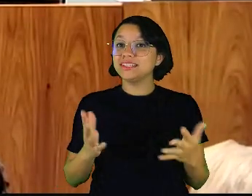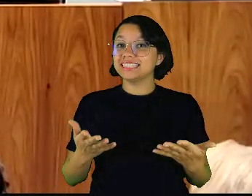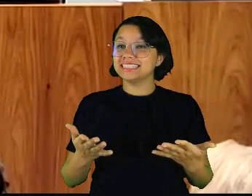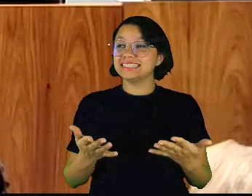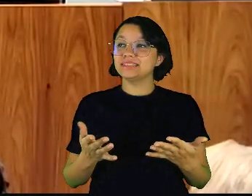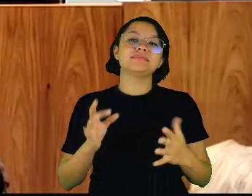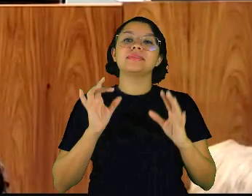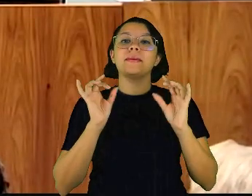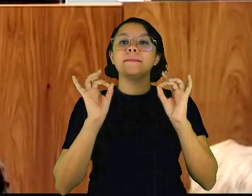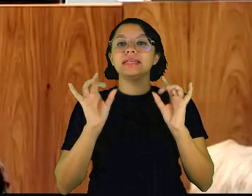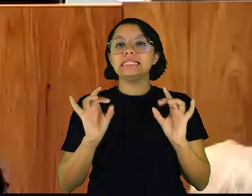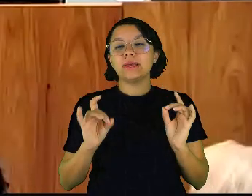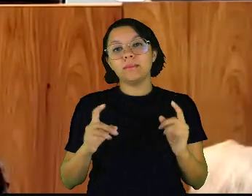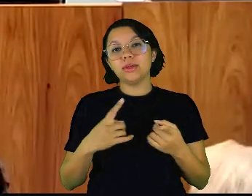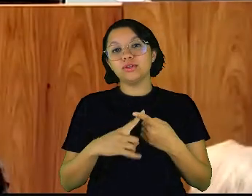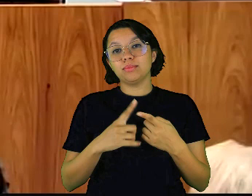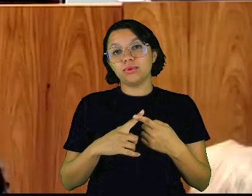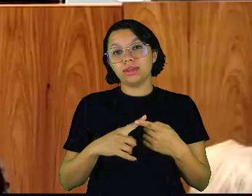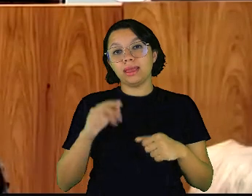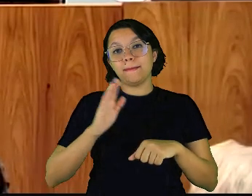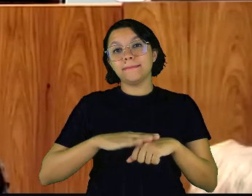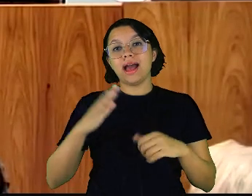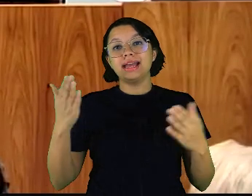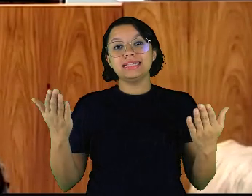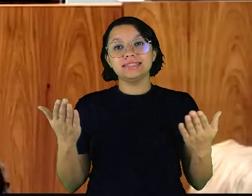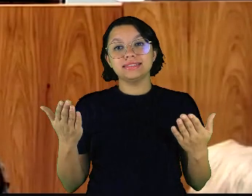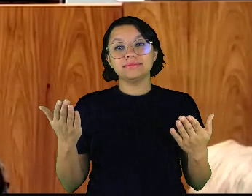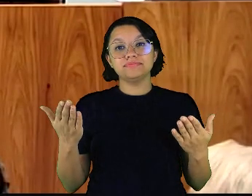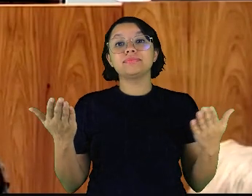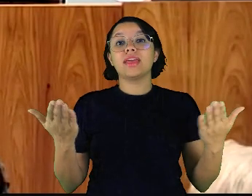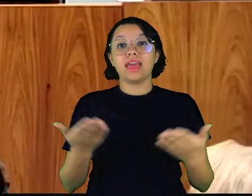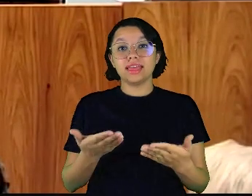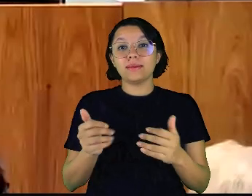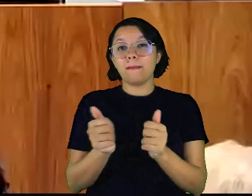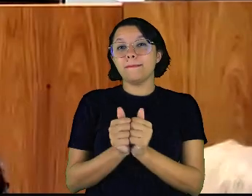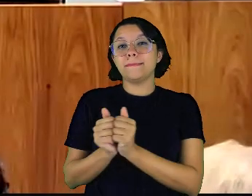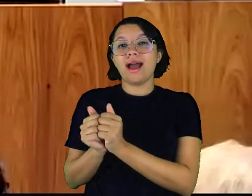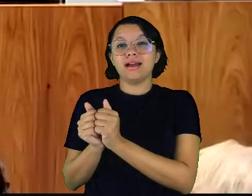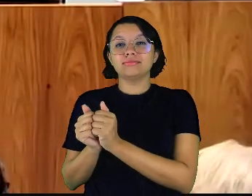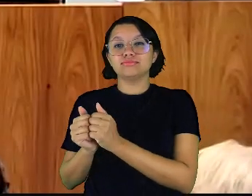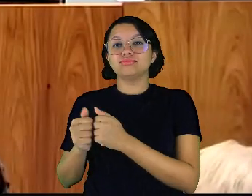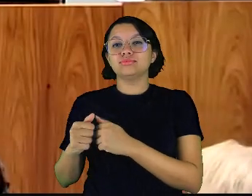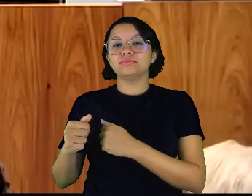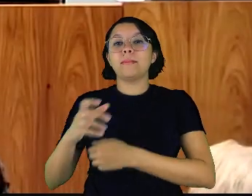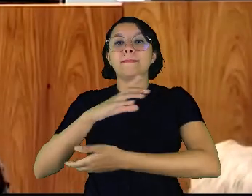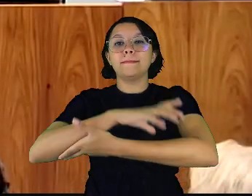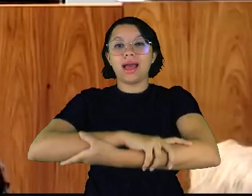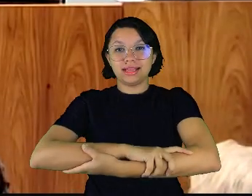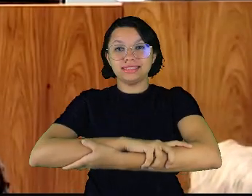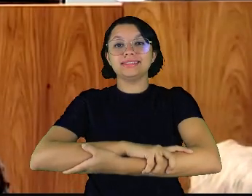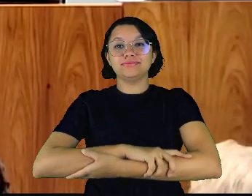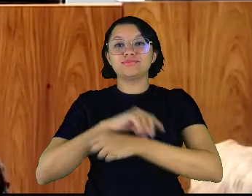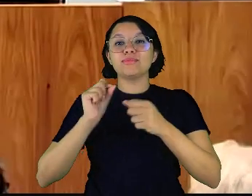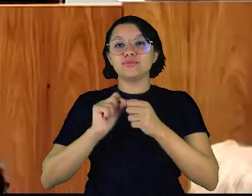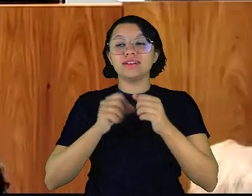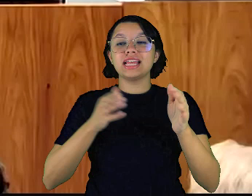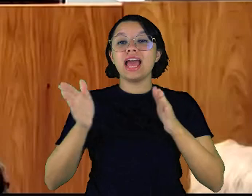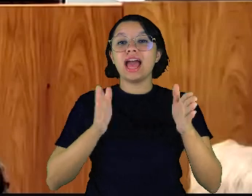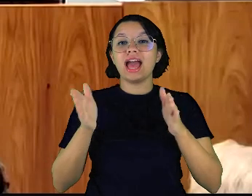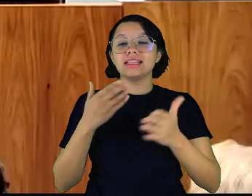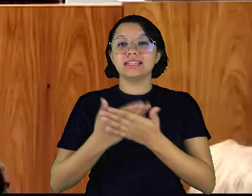feliz especialmente por mais essa parceria que nós vamos estabelecer entre as